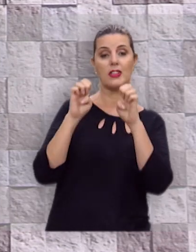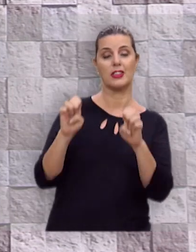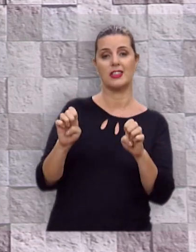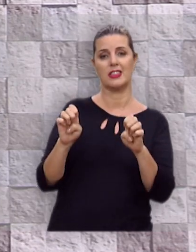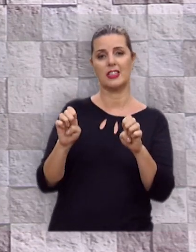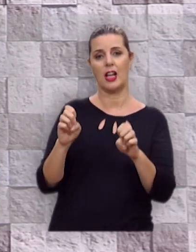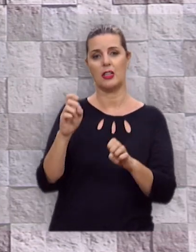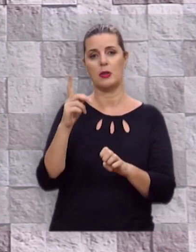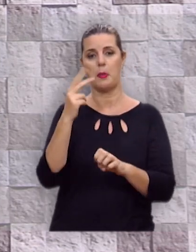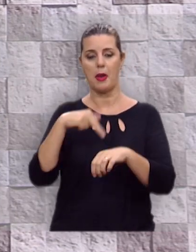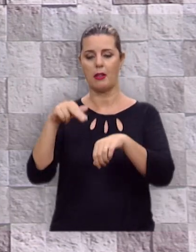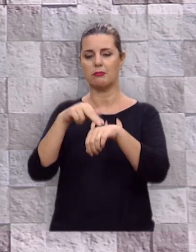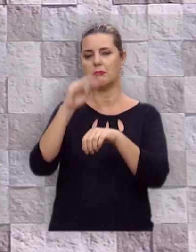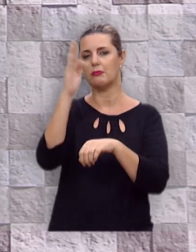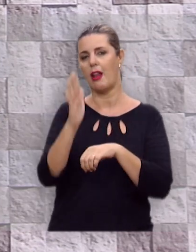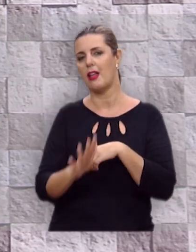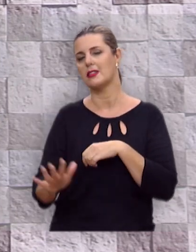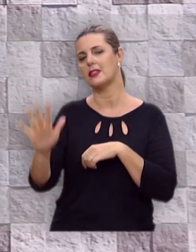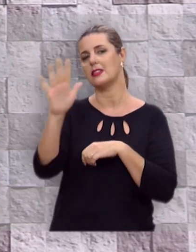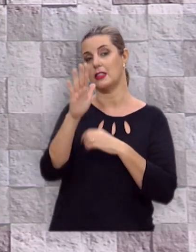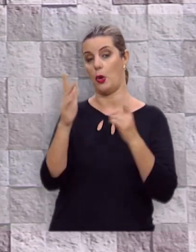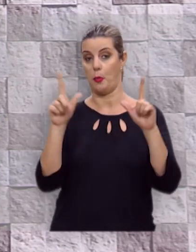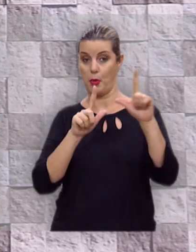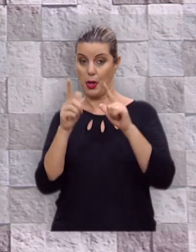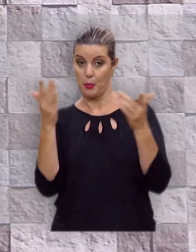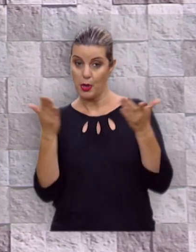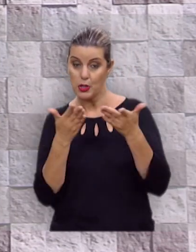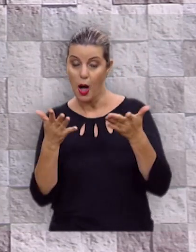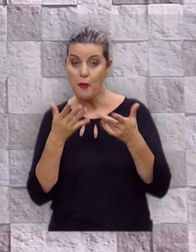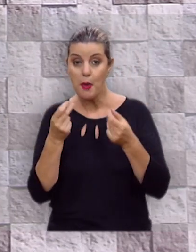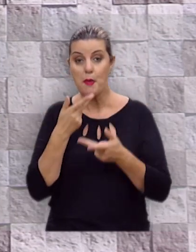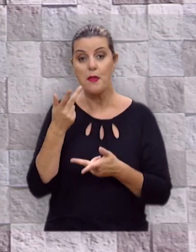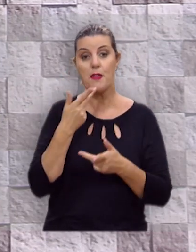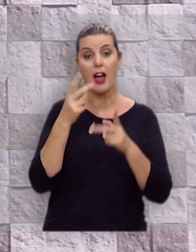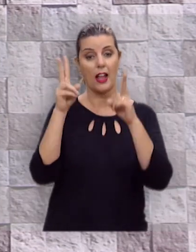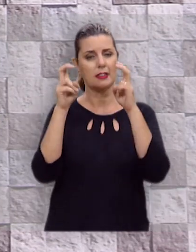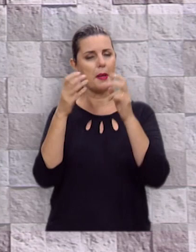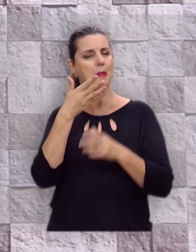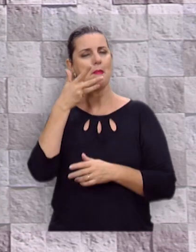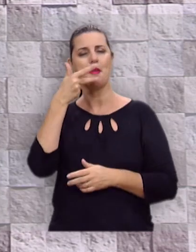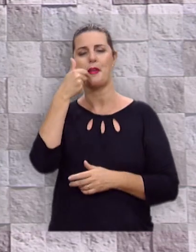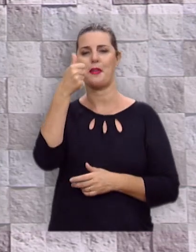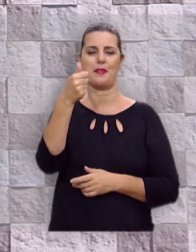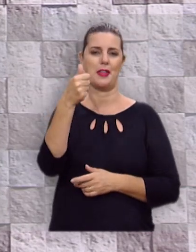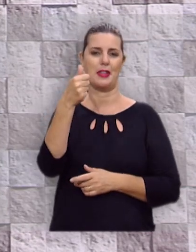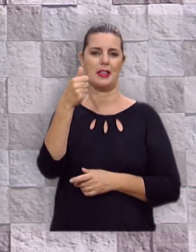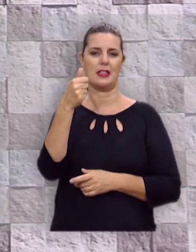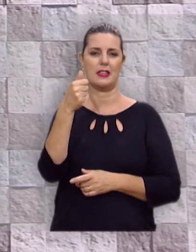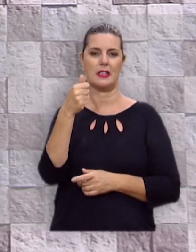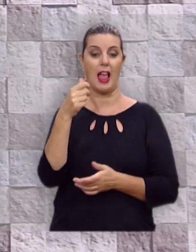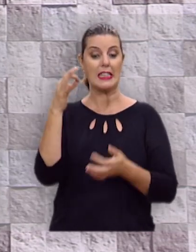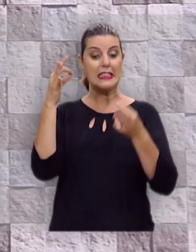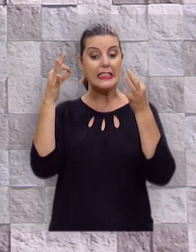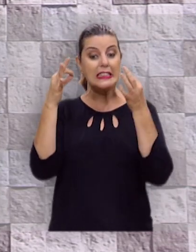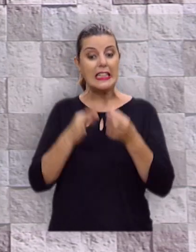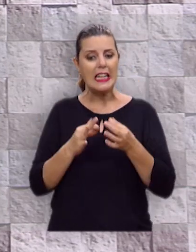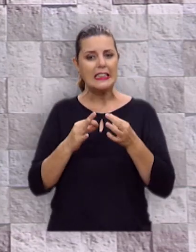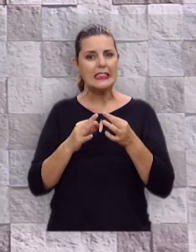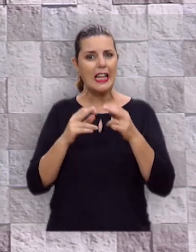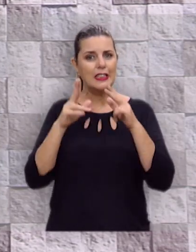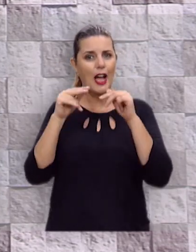Evangelho à nação brasileira. No programa de hoje, nós vamos tratar de um tema maravilhoso,